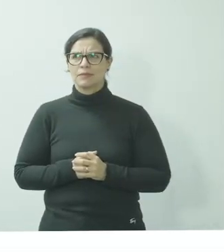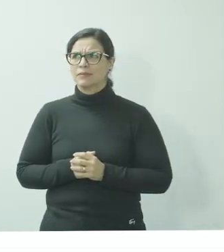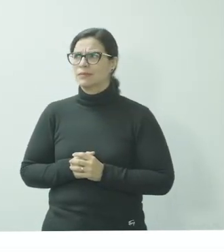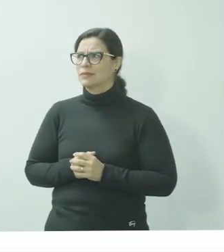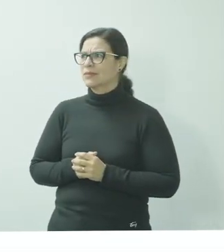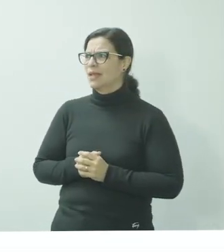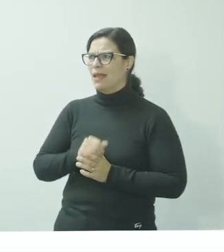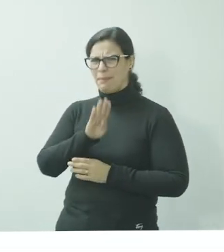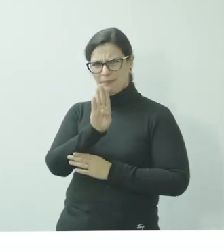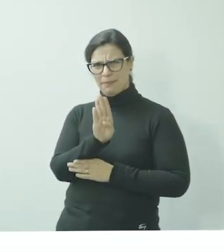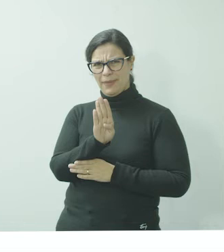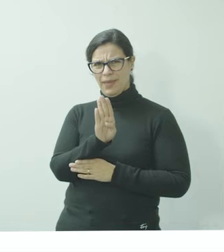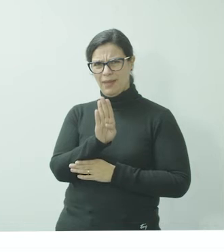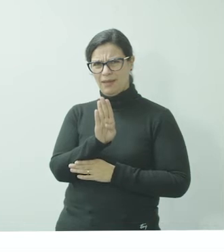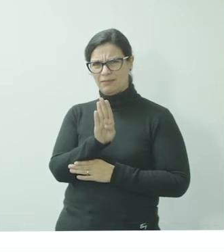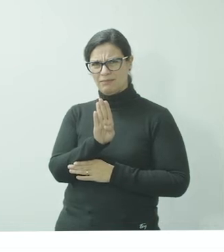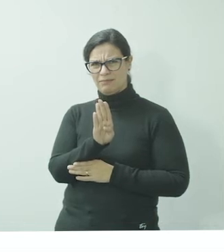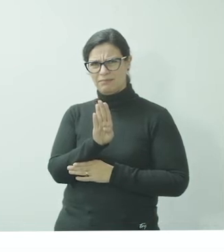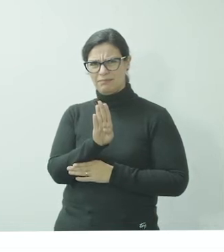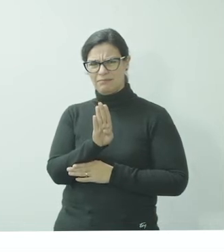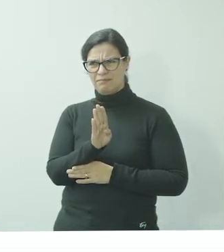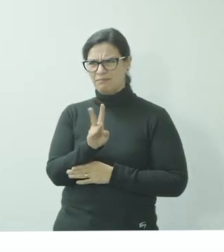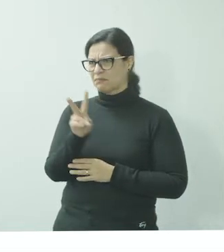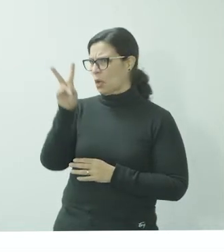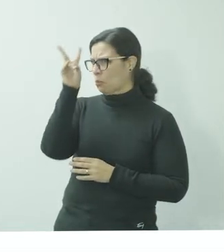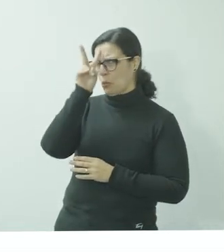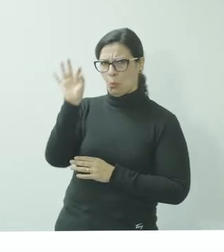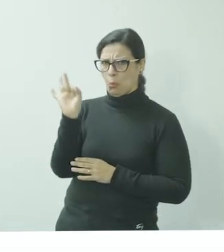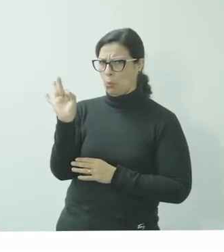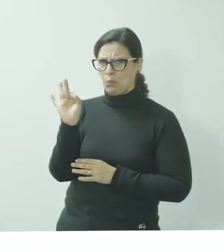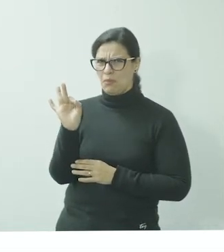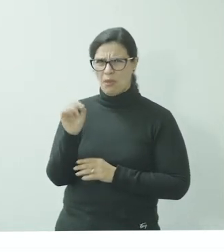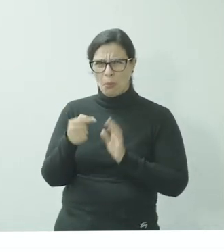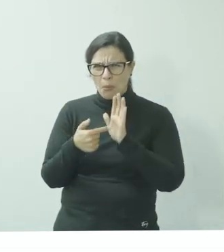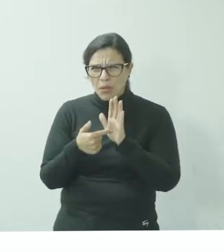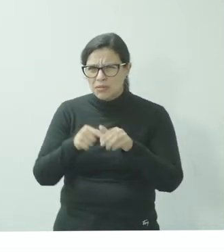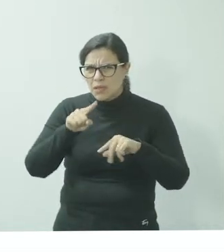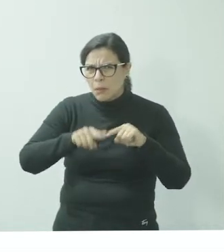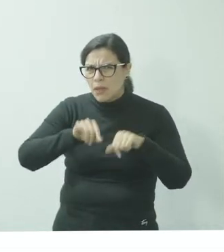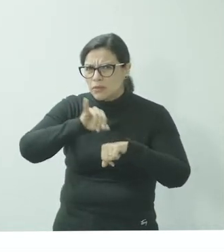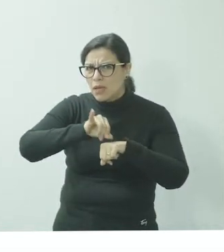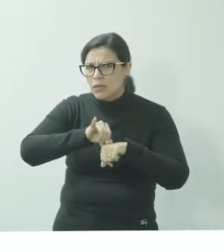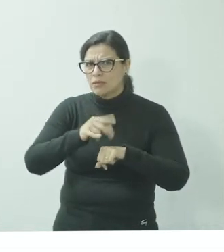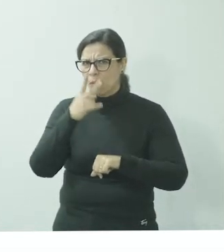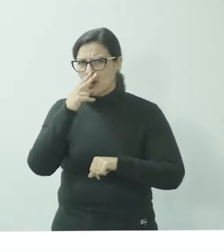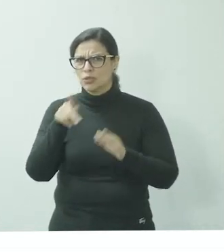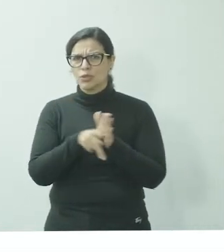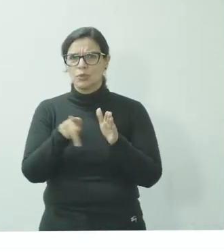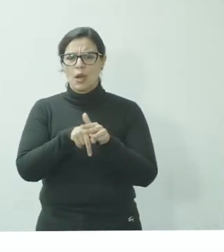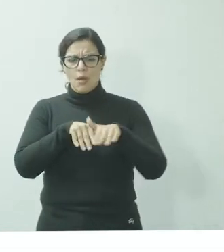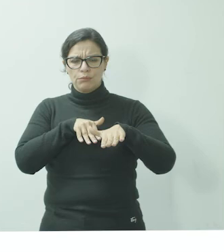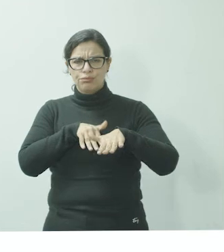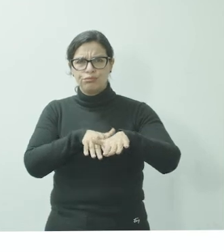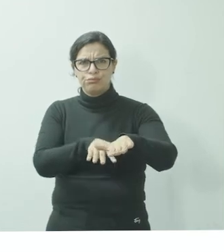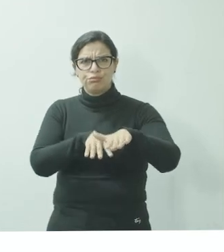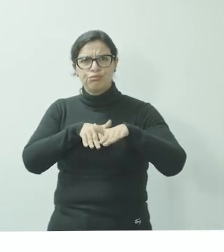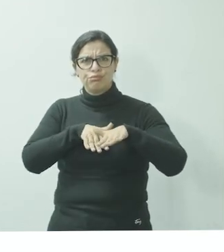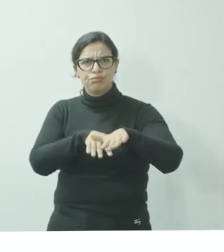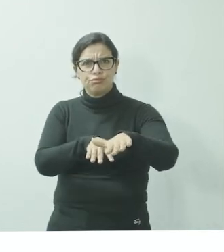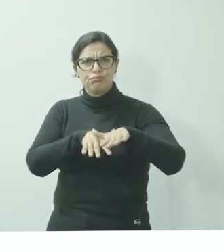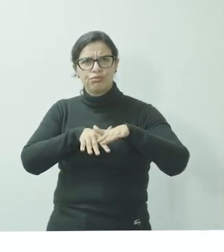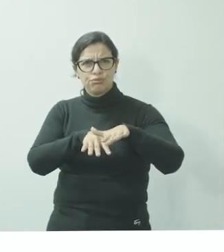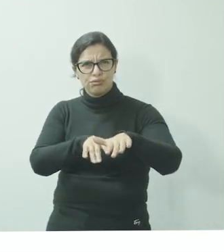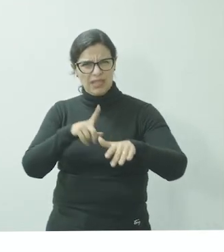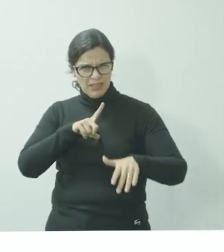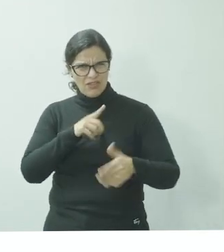o da letra B eu não tô lembrada desse objeto é uma máquina de costura Será